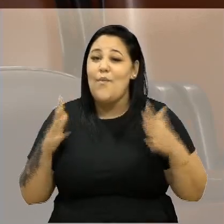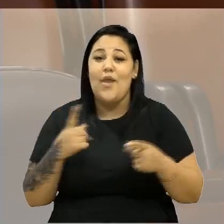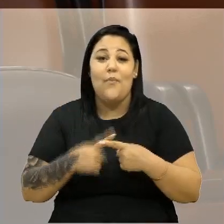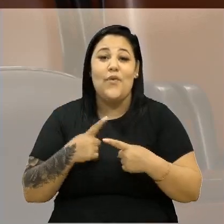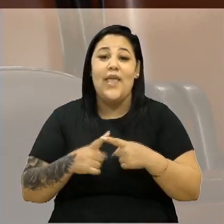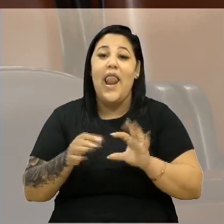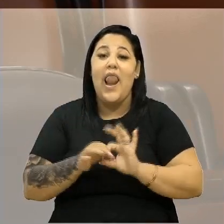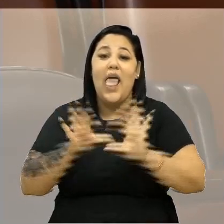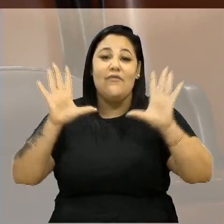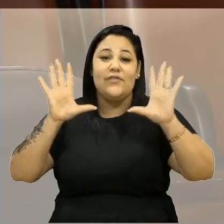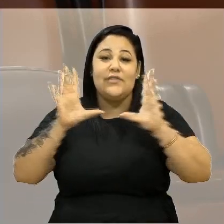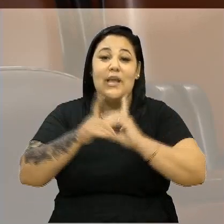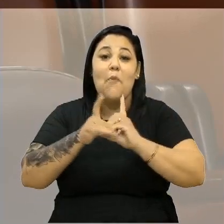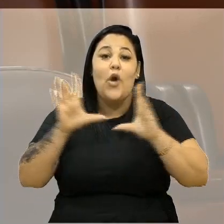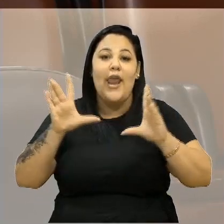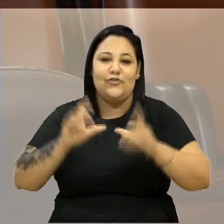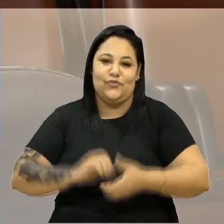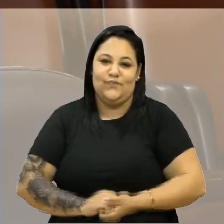democrático.